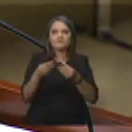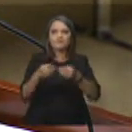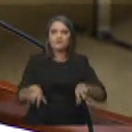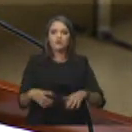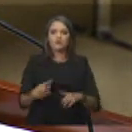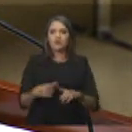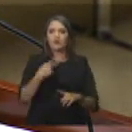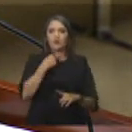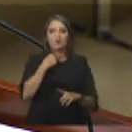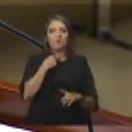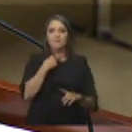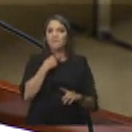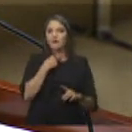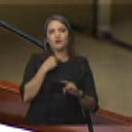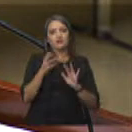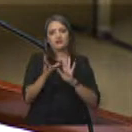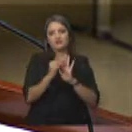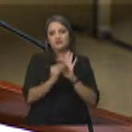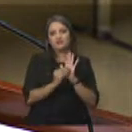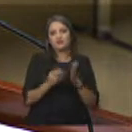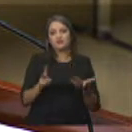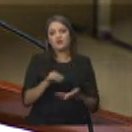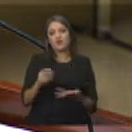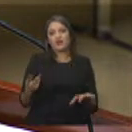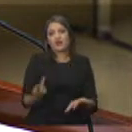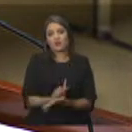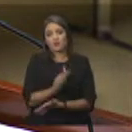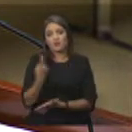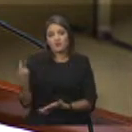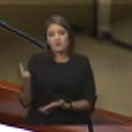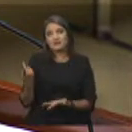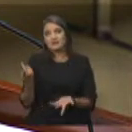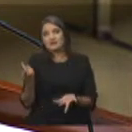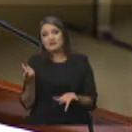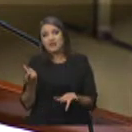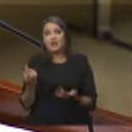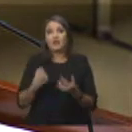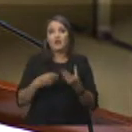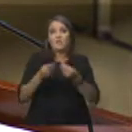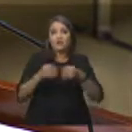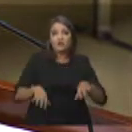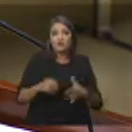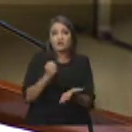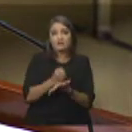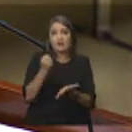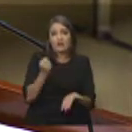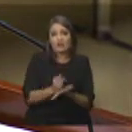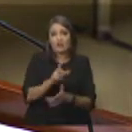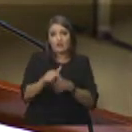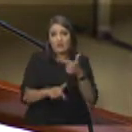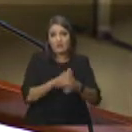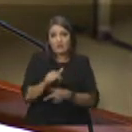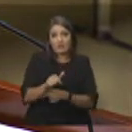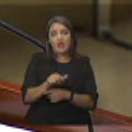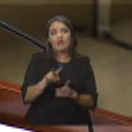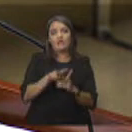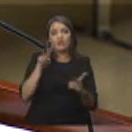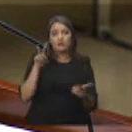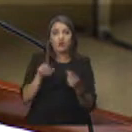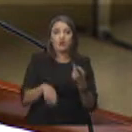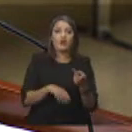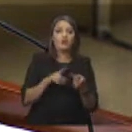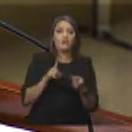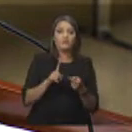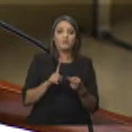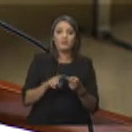esse cruzamento de dados e teremos aqui, por exemplo, impacto na carteira de trabalho digital, na carteira de trânsito digital, poderemos ter